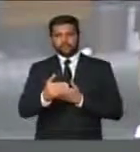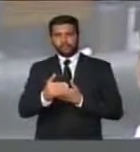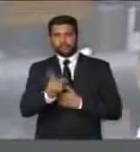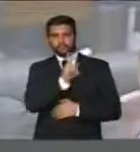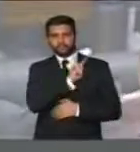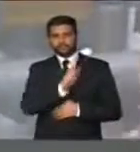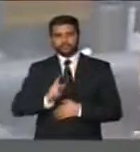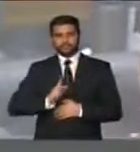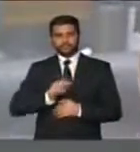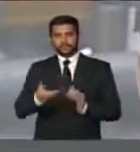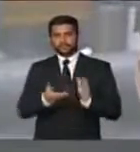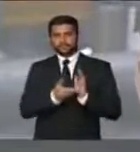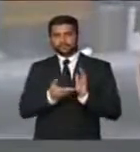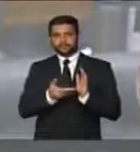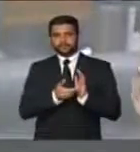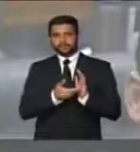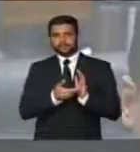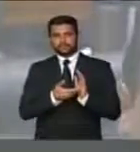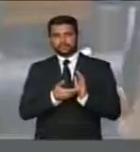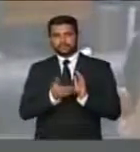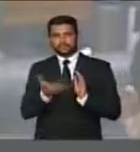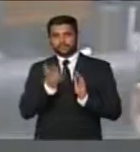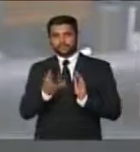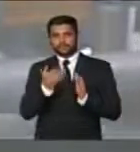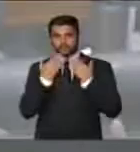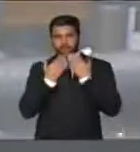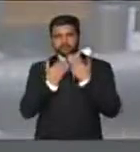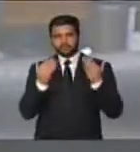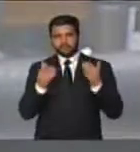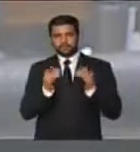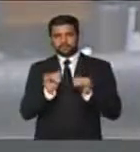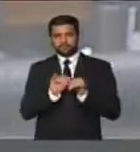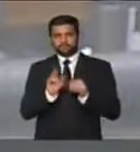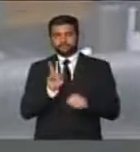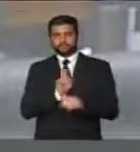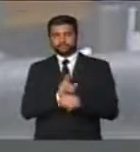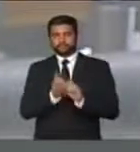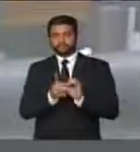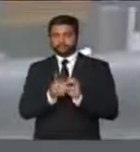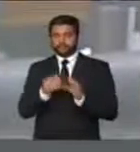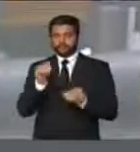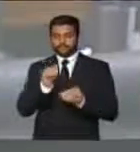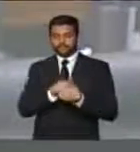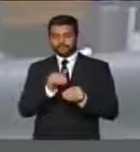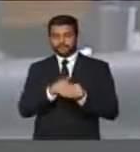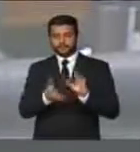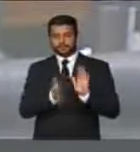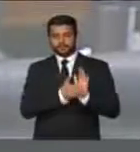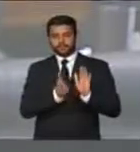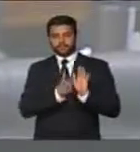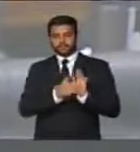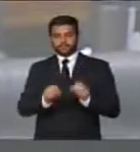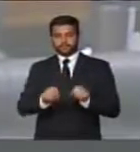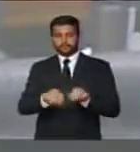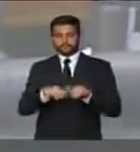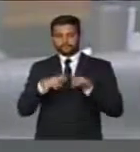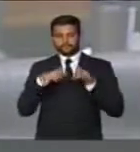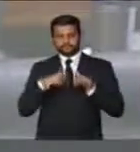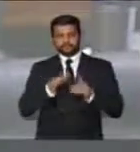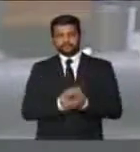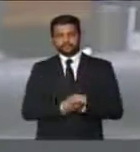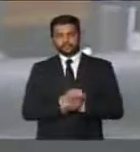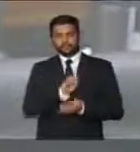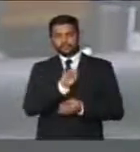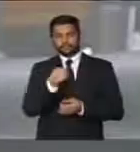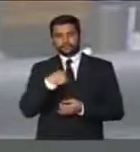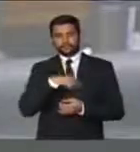da presidência da Câmara dos Deputados e quer demonstrar legitimidade votando matérias no plenário.